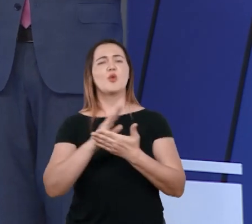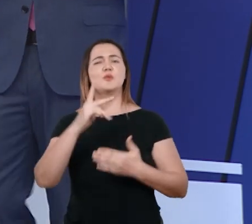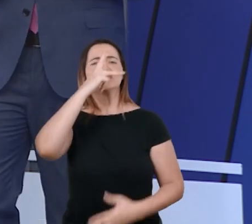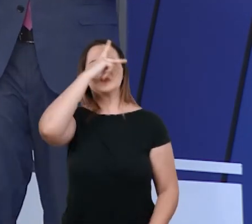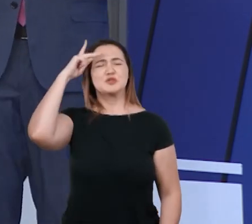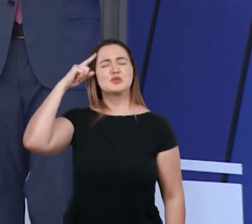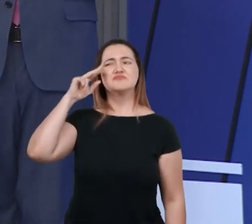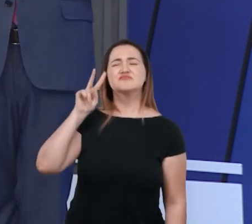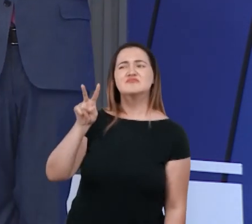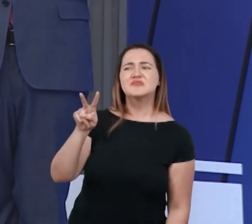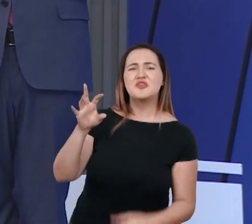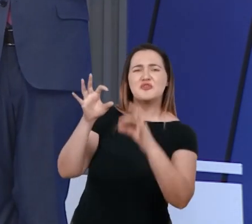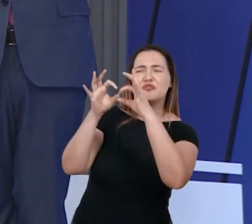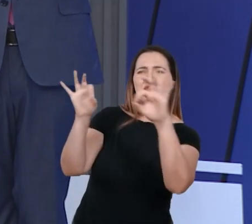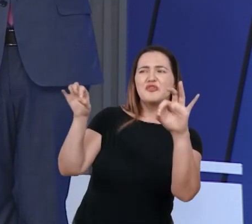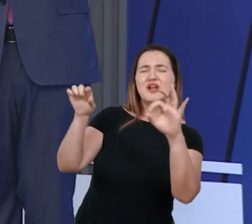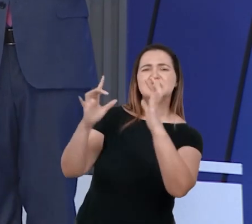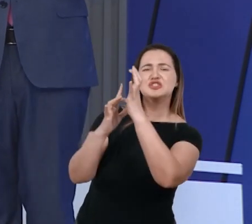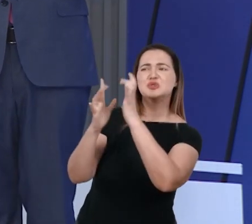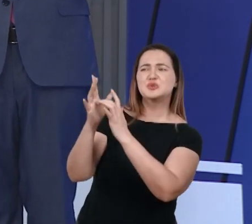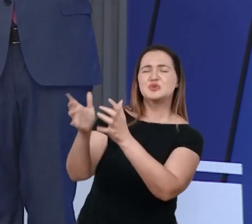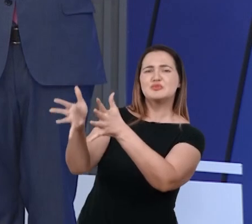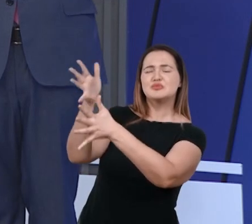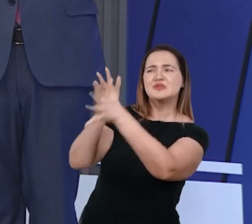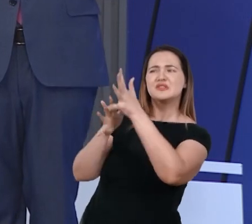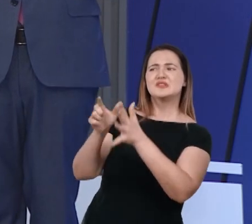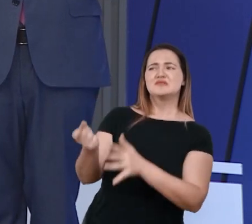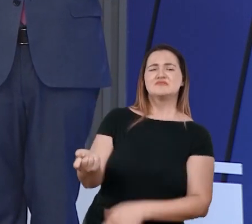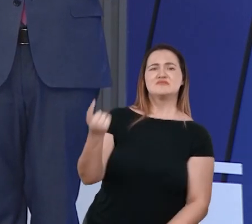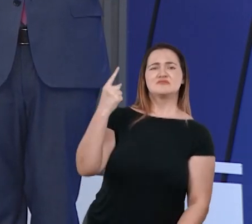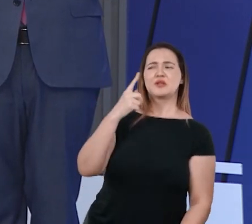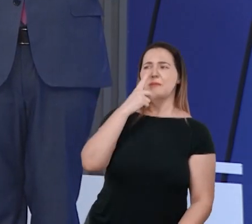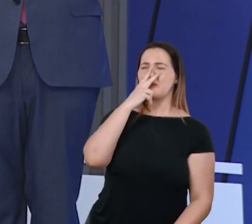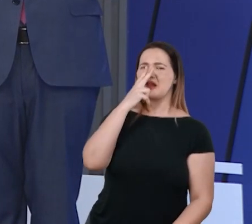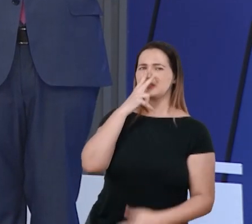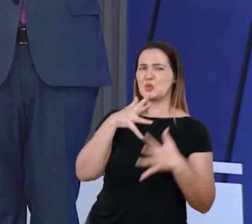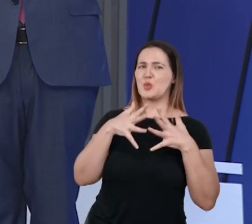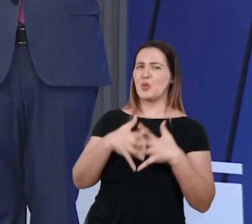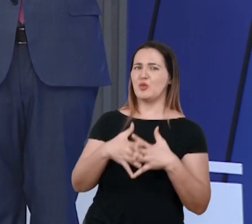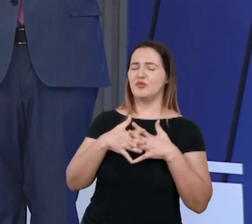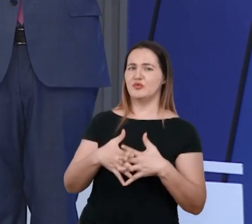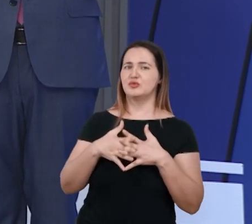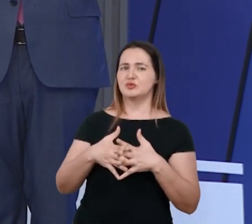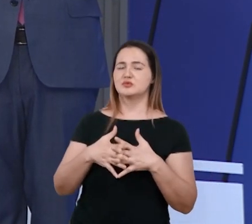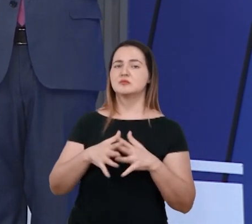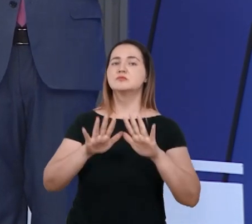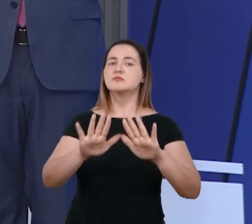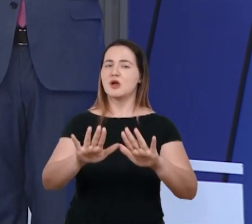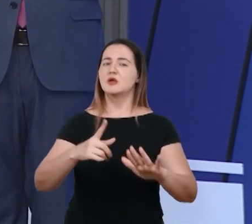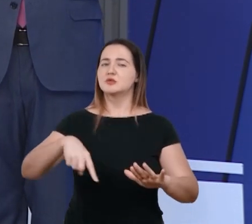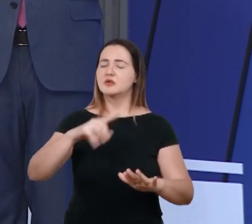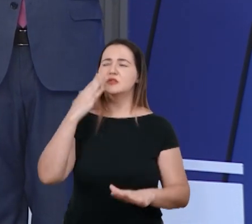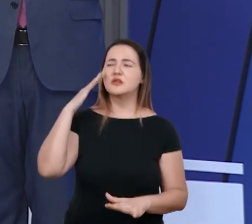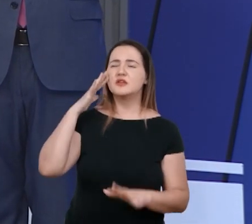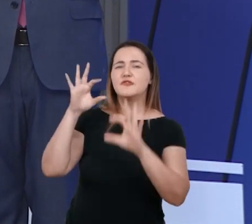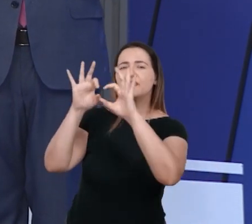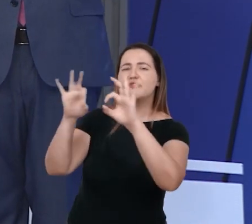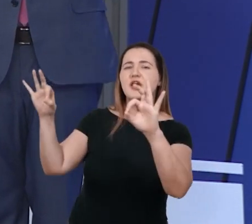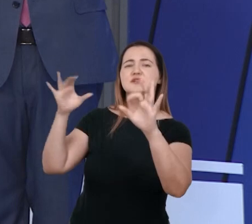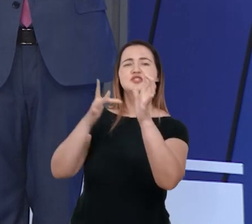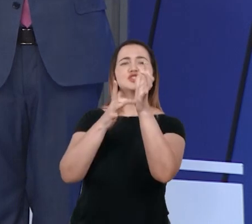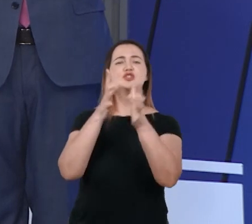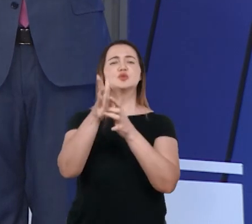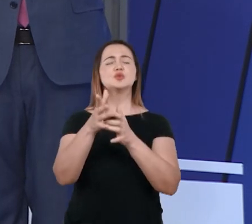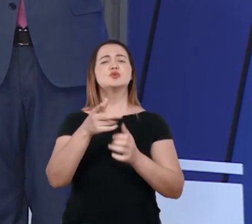expressão que algumas pessoas às vezes interpretam como se houvesse um inferno eterno.